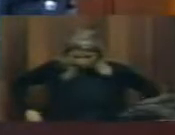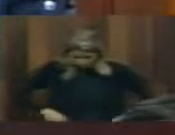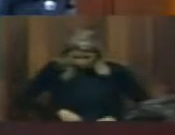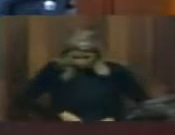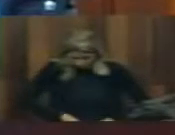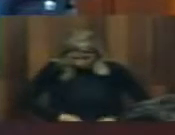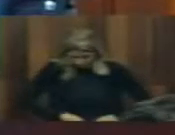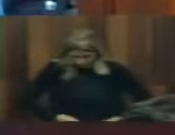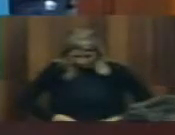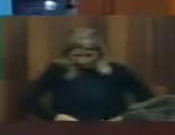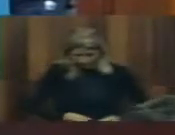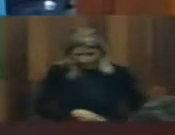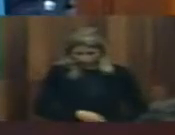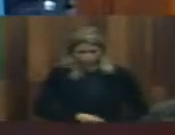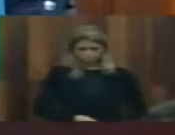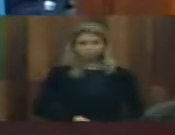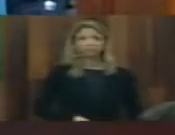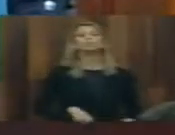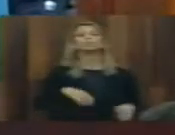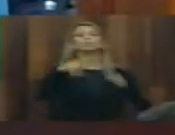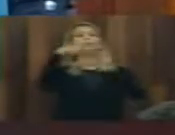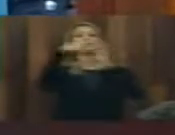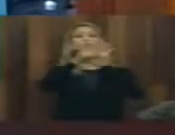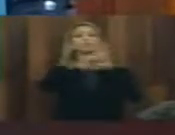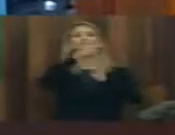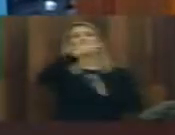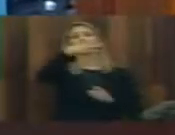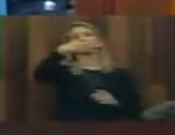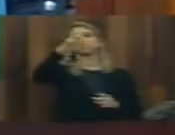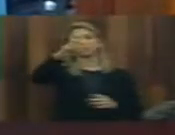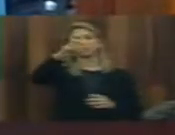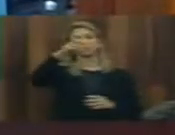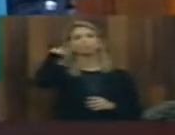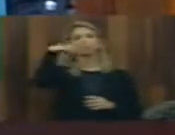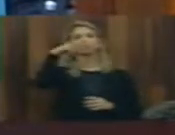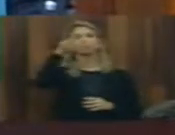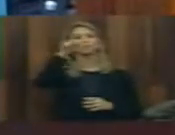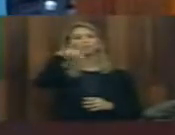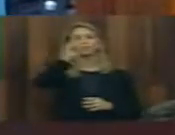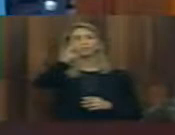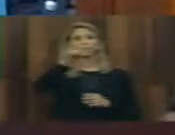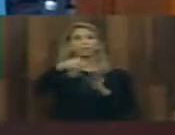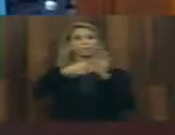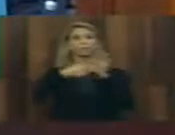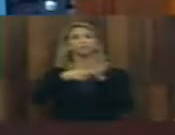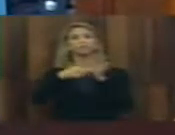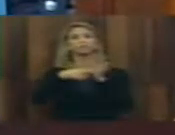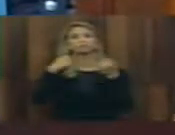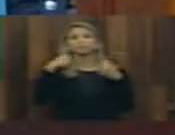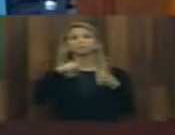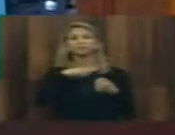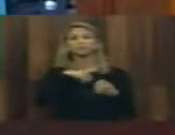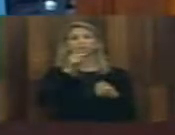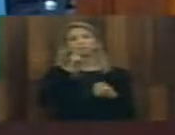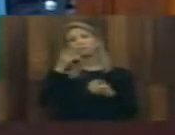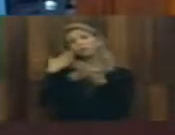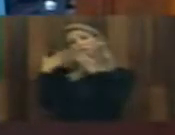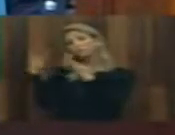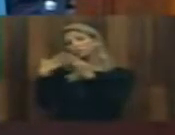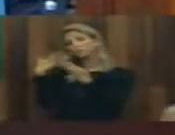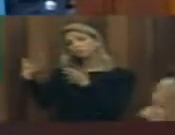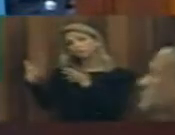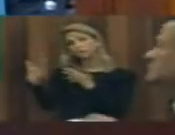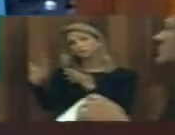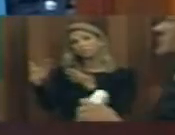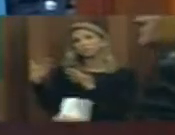Projeto de lei 135/19, promovente Vanderlei Bento, dispõe sobre a disponibilização de atendimento psicológico